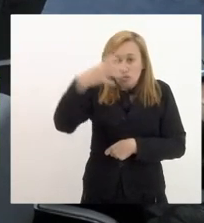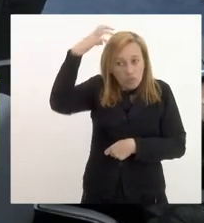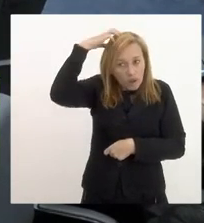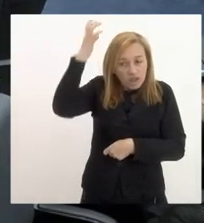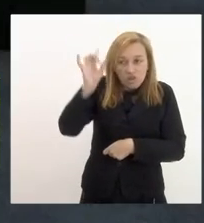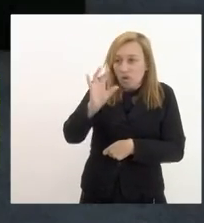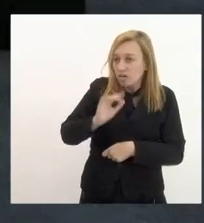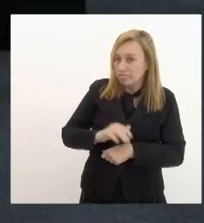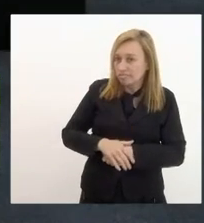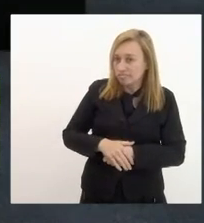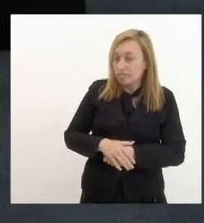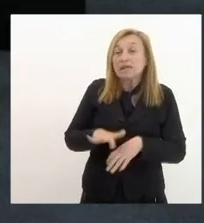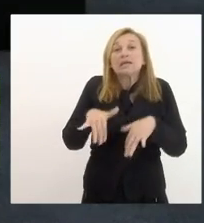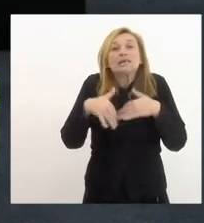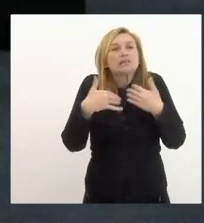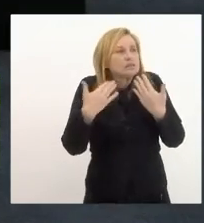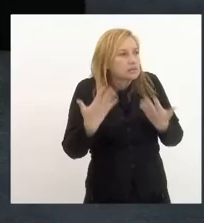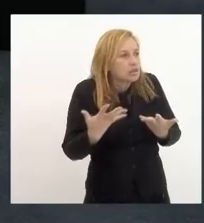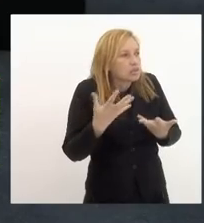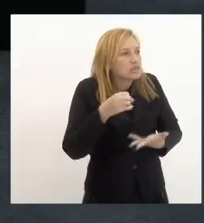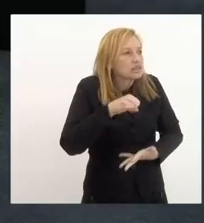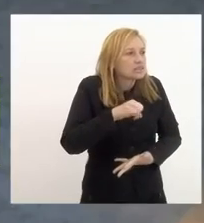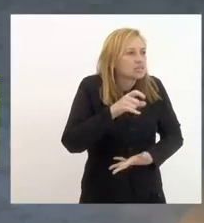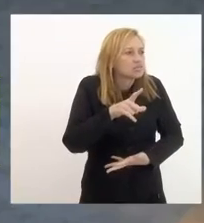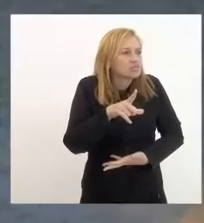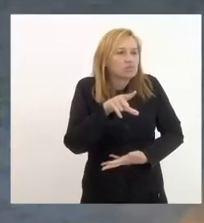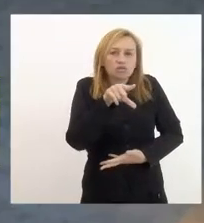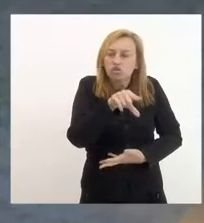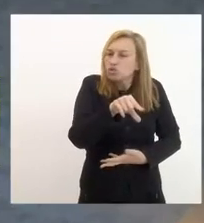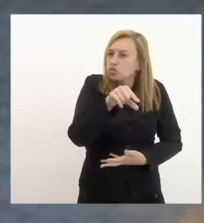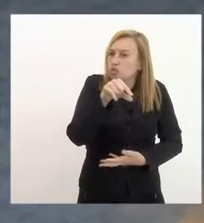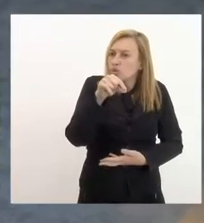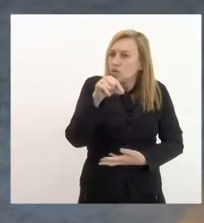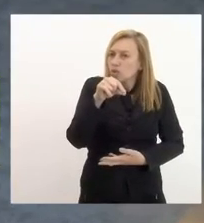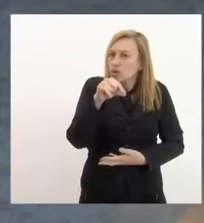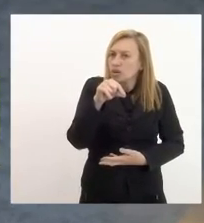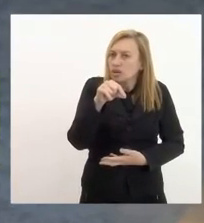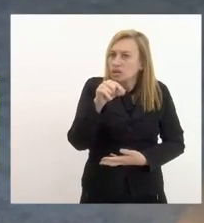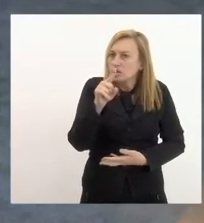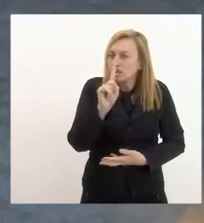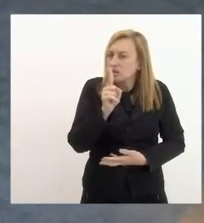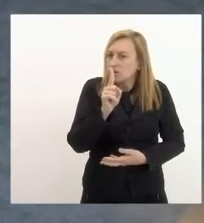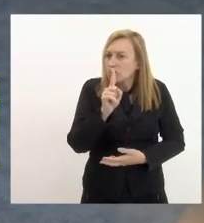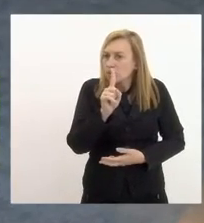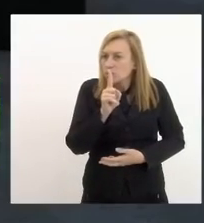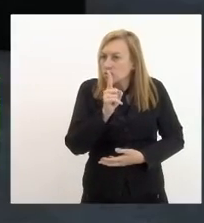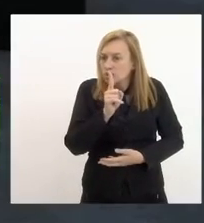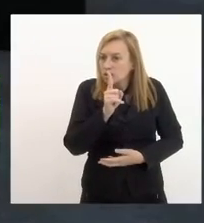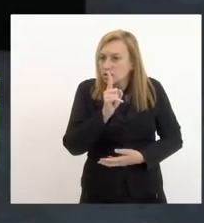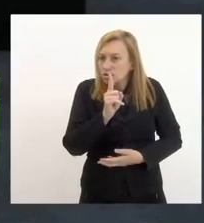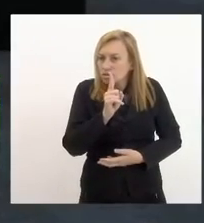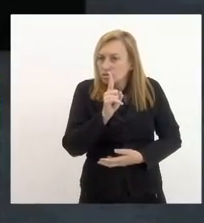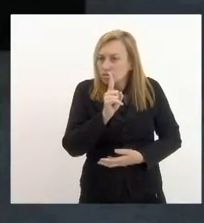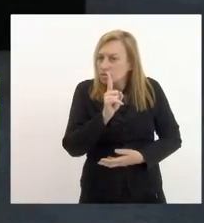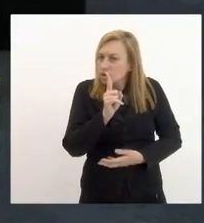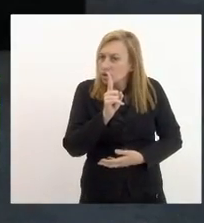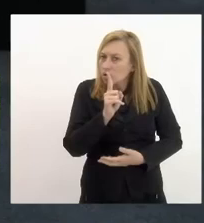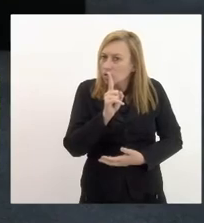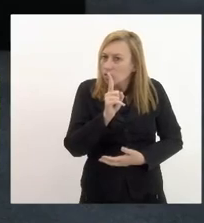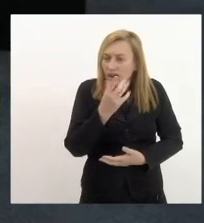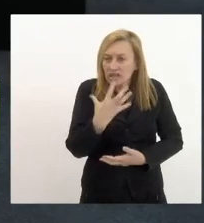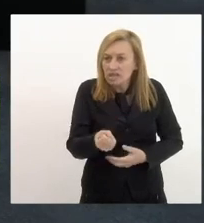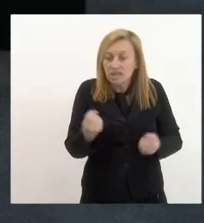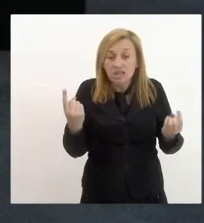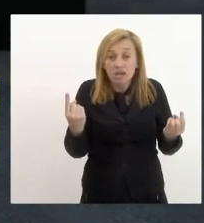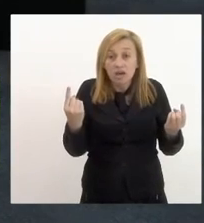reino então tivemos que optar não existe vamos Não extingam essa possibilidade